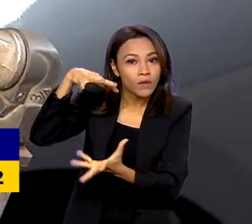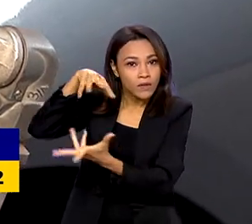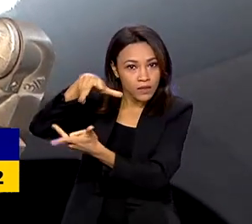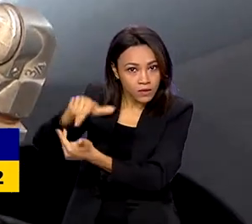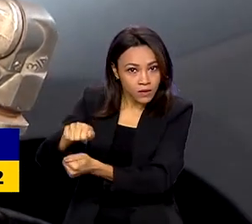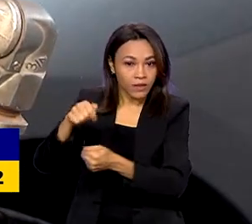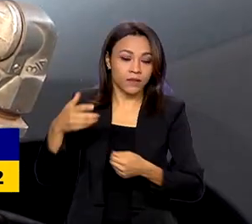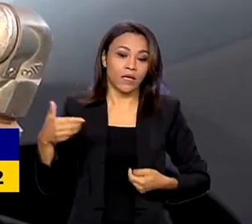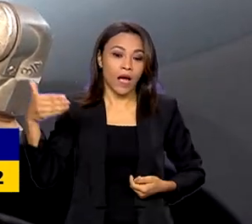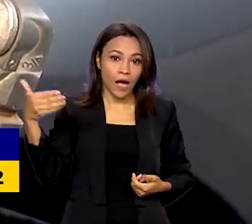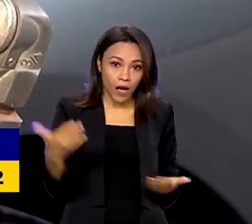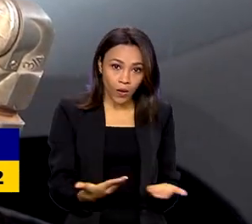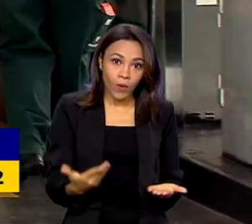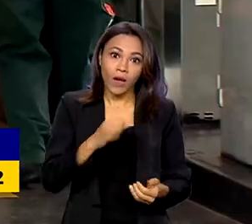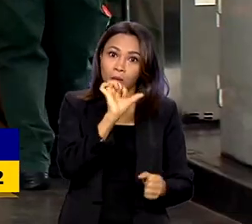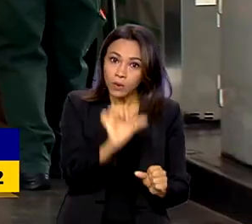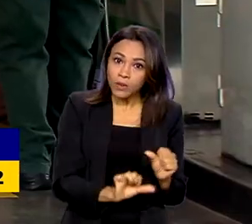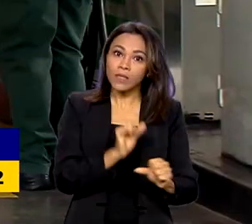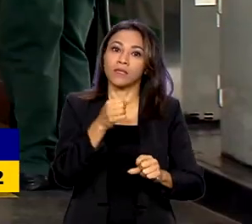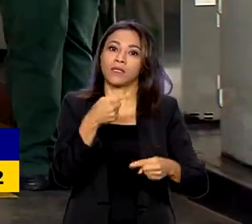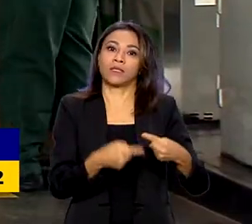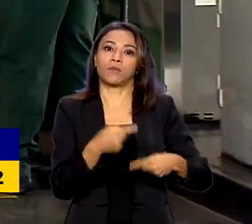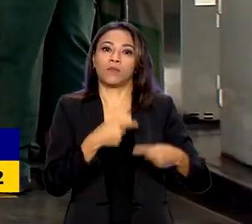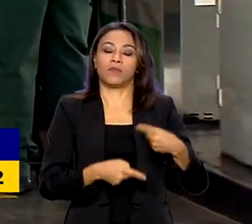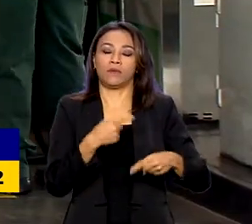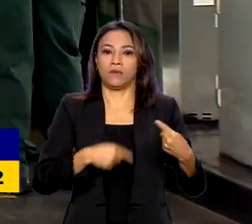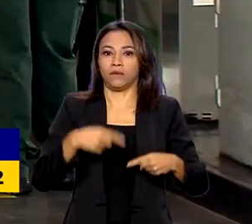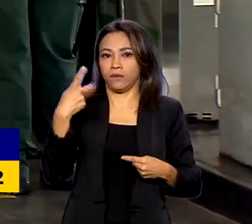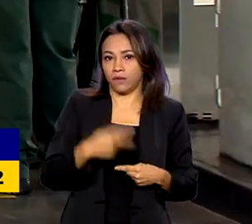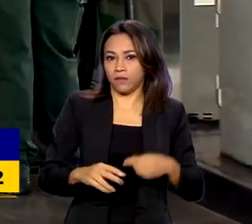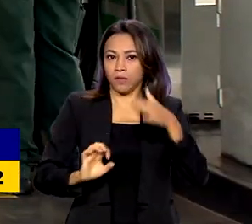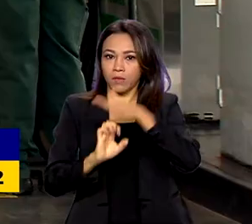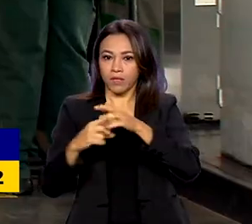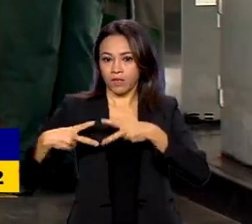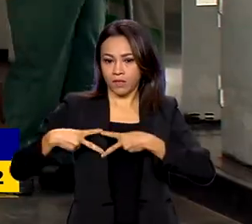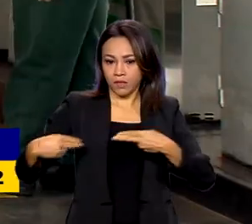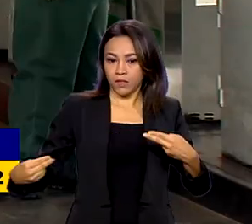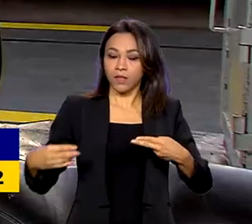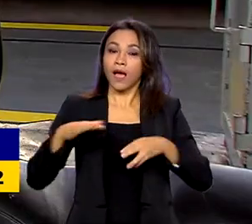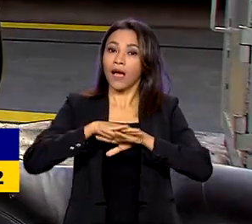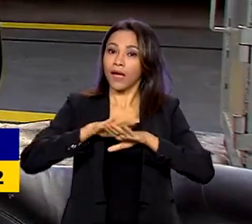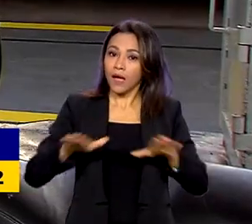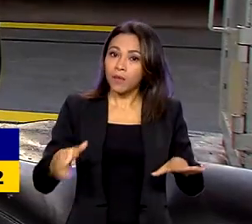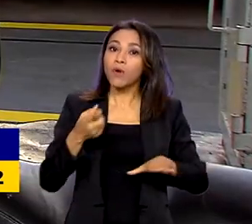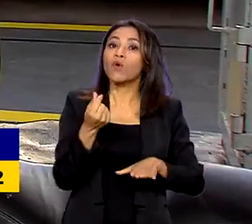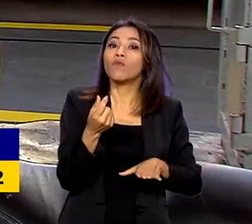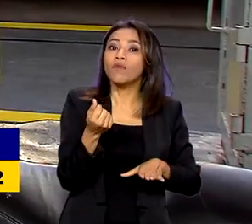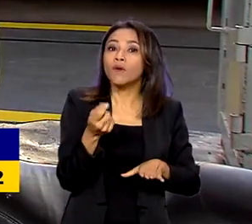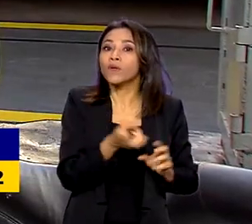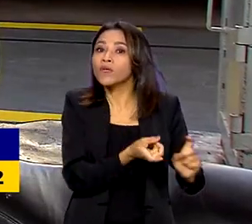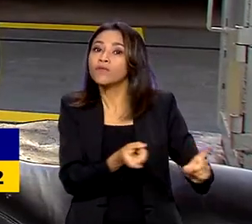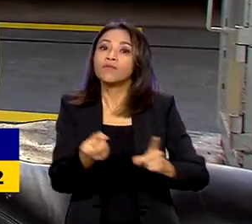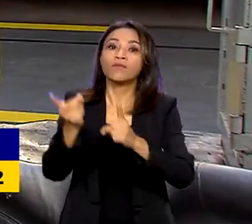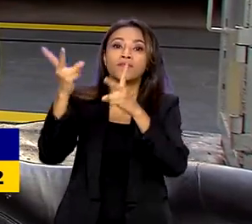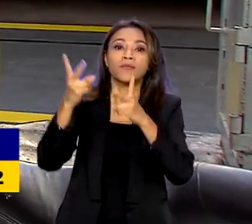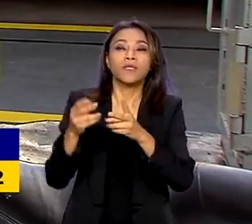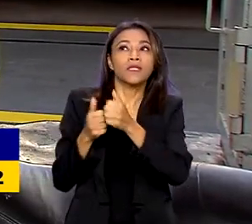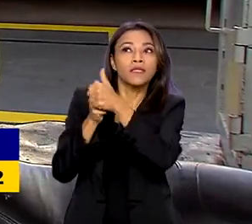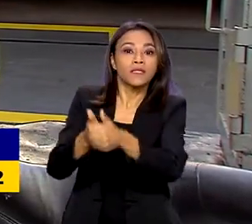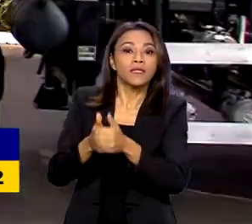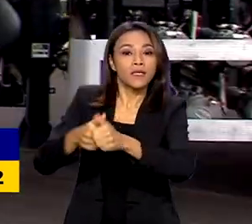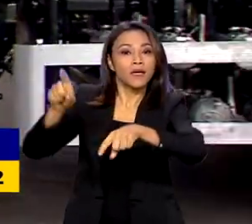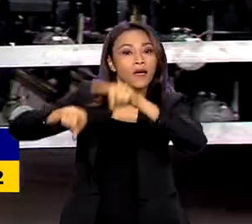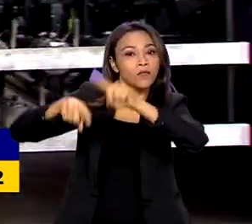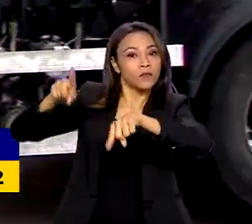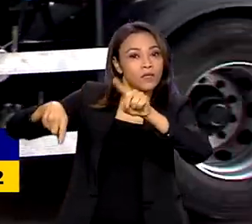política comercial da Petrobras acaba com a paridade de preço de importação, que era baseada nas oscilações do